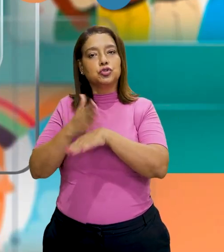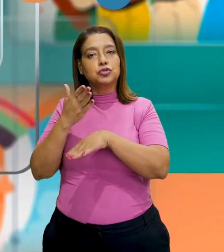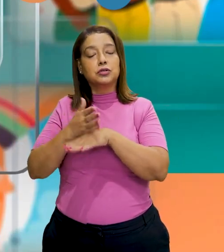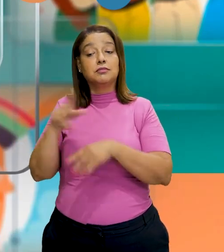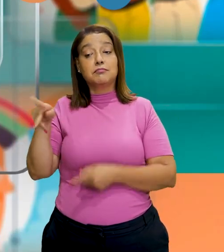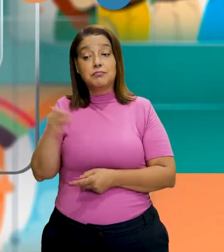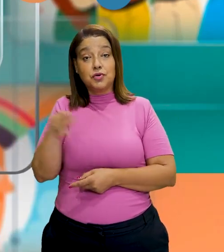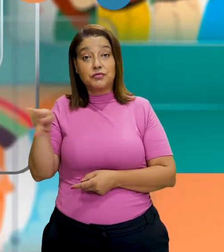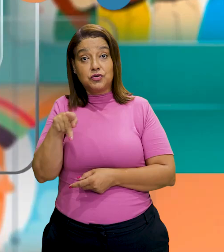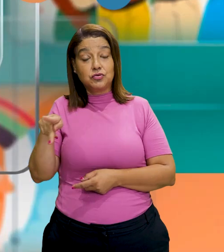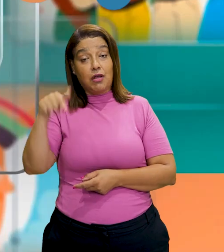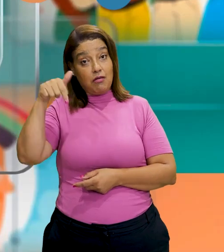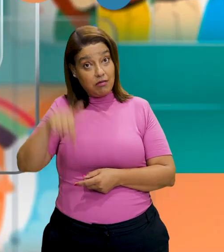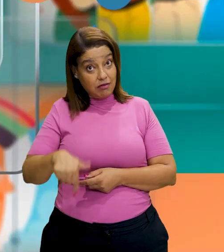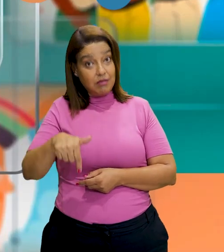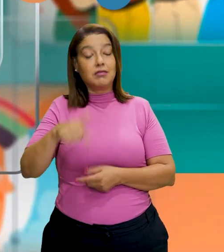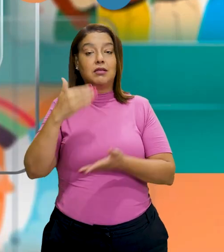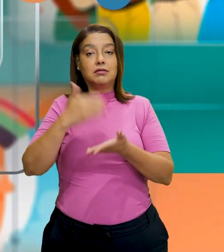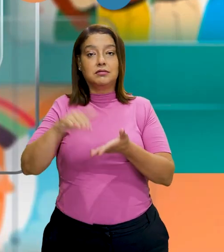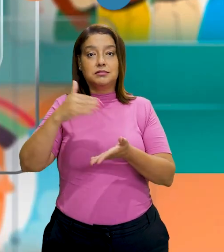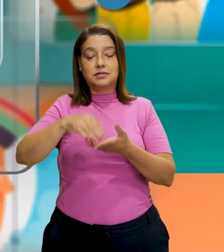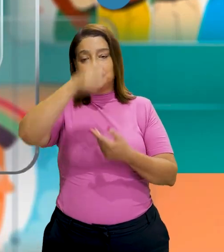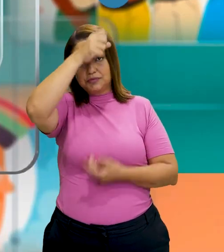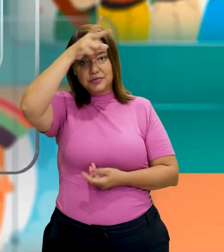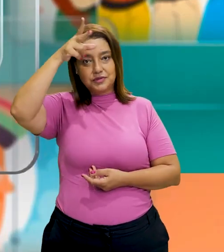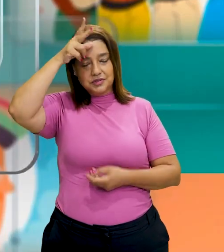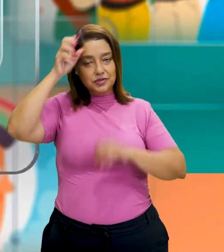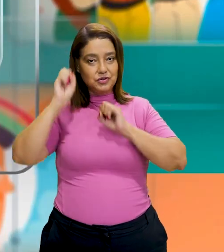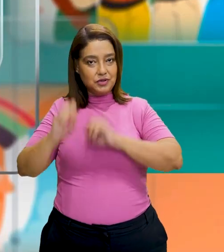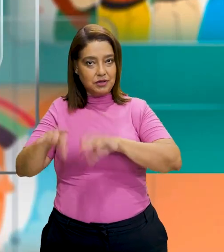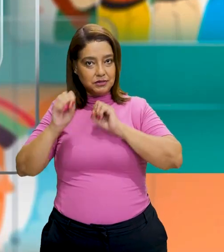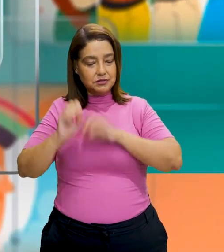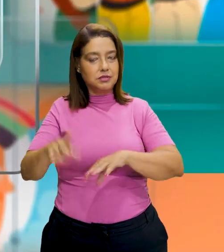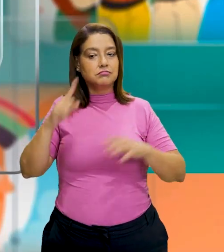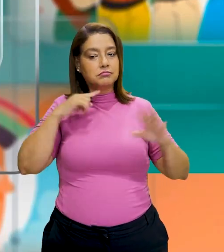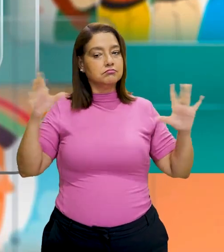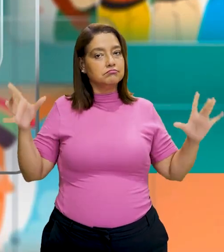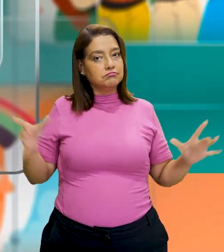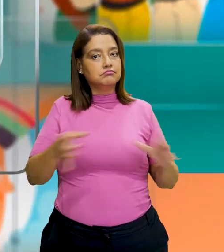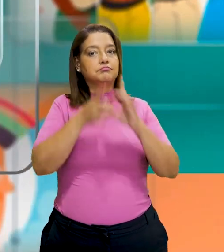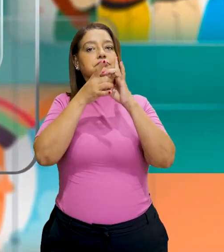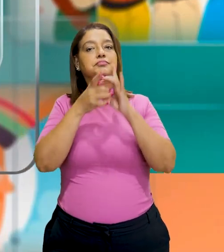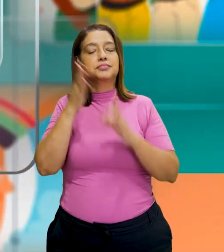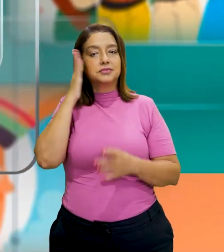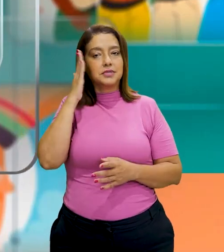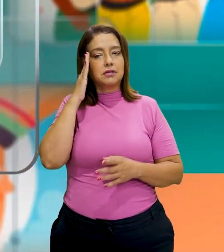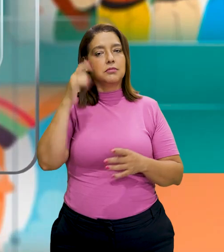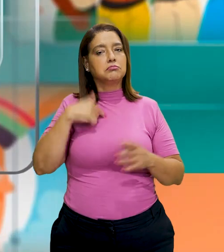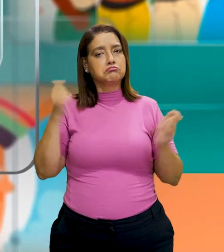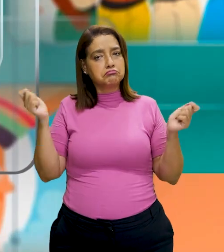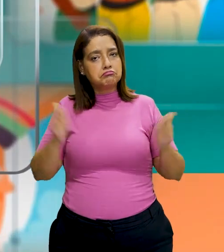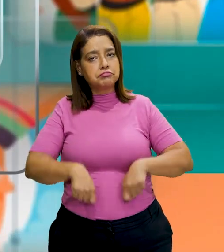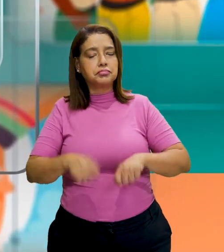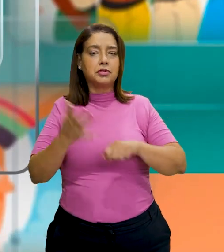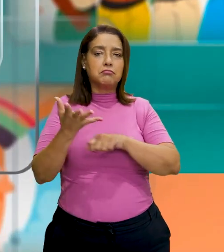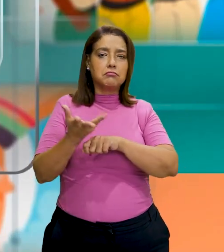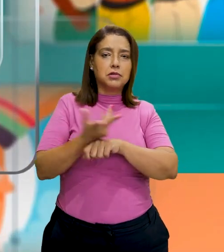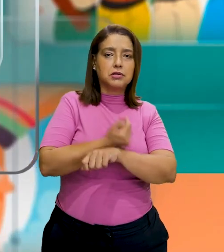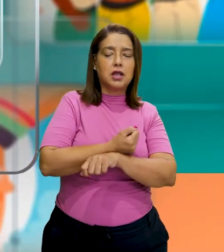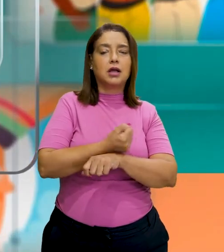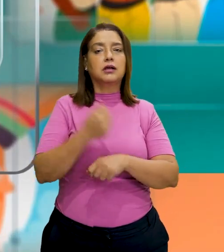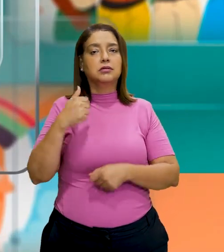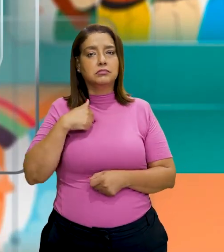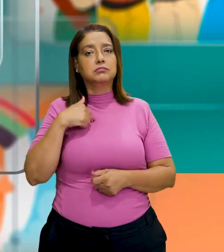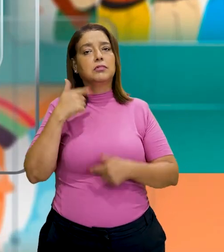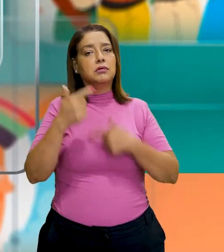como professora efetiva aqui pela Secretaria Municipal de Educação de Goiânia, adquiri competências e habilidades que